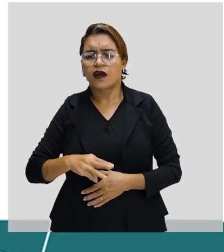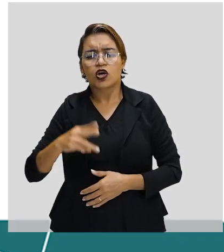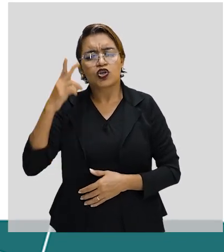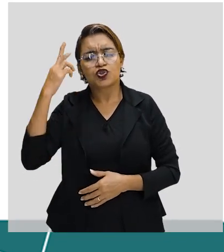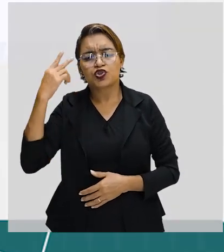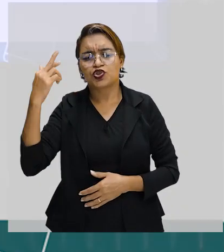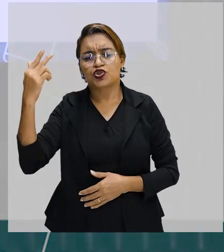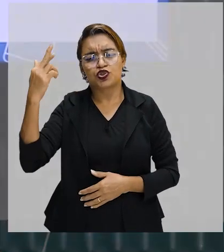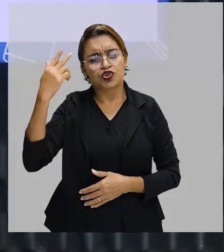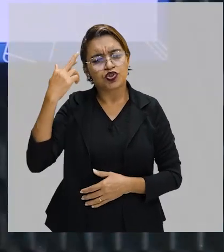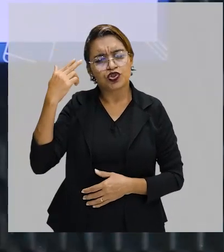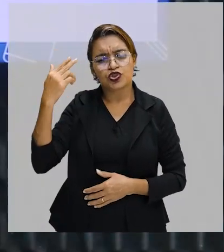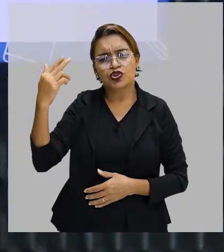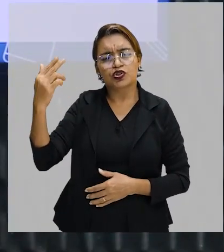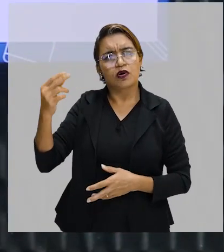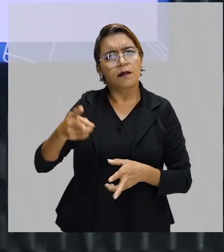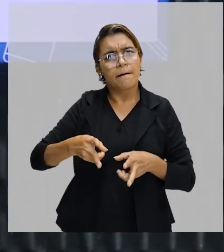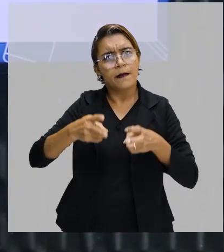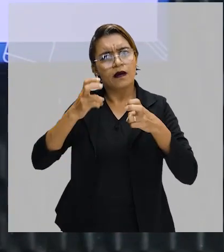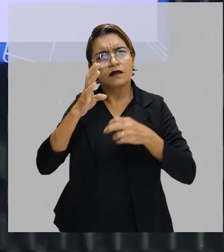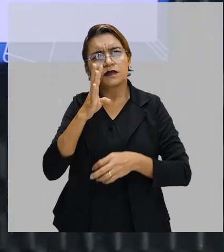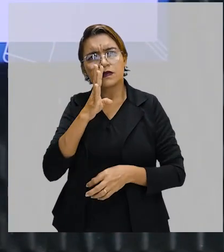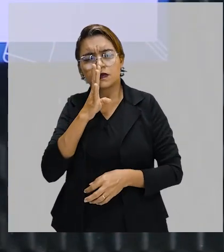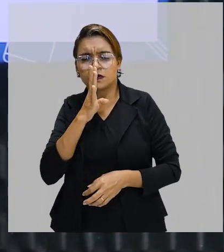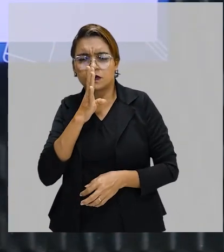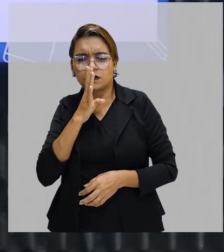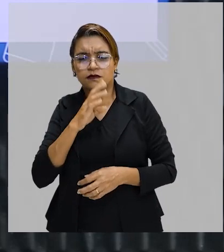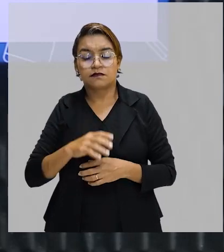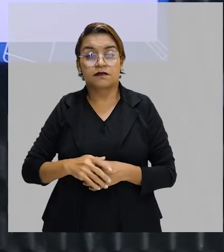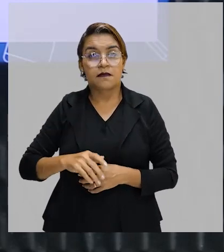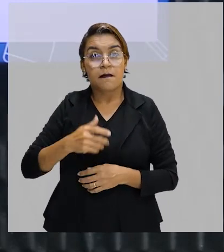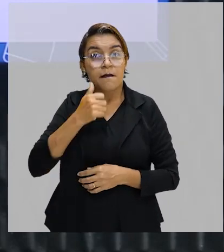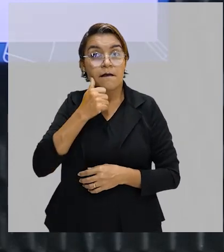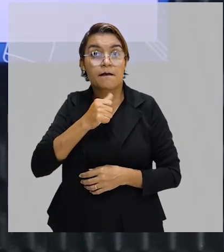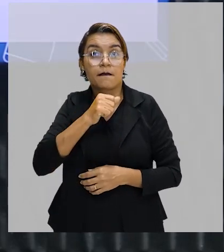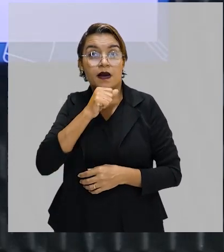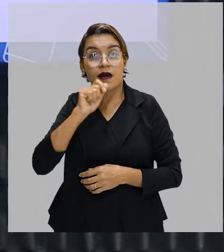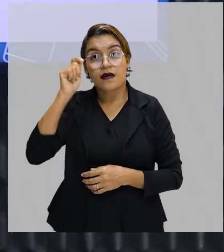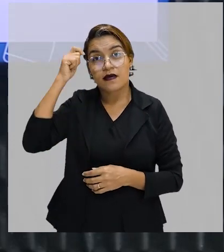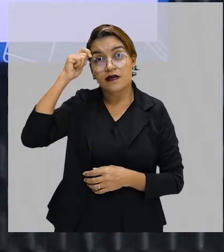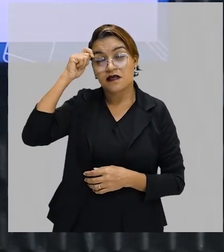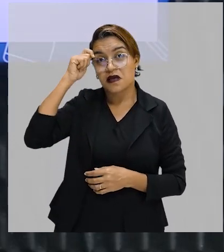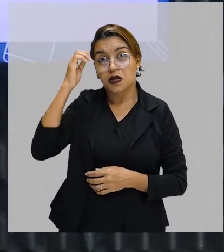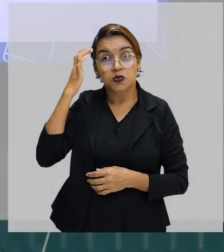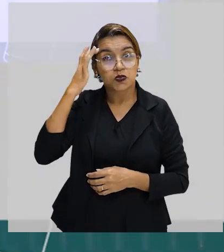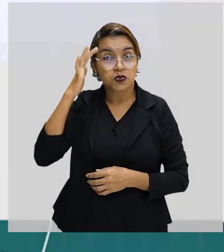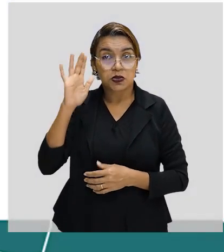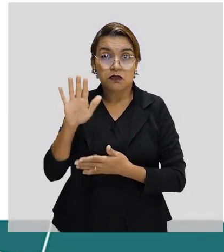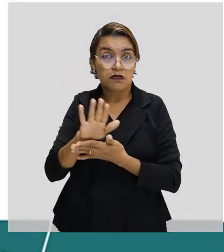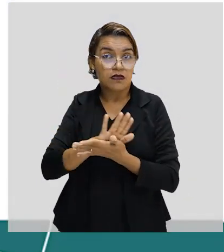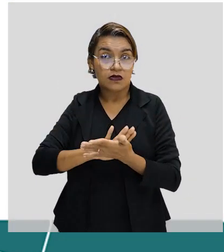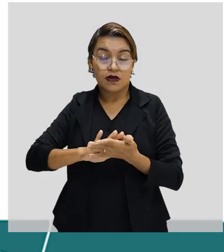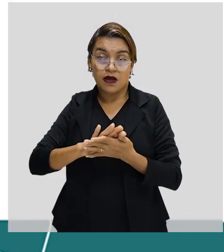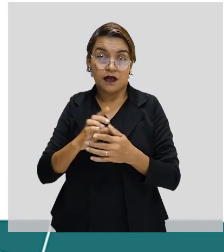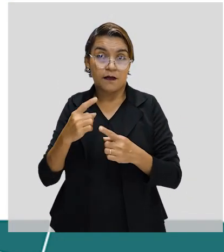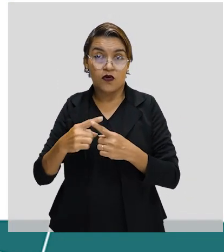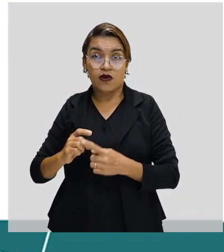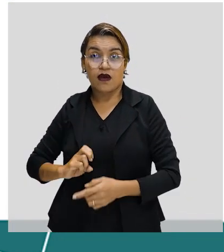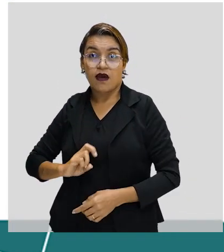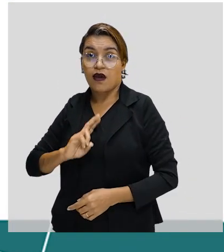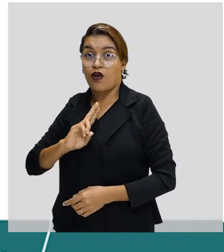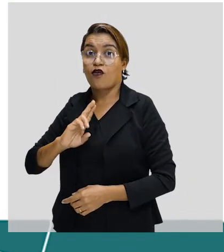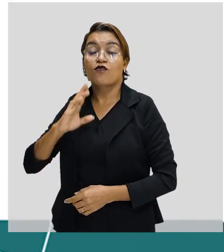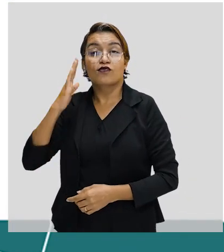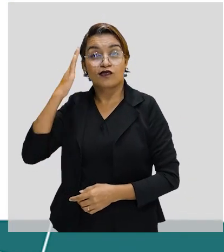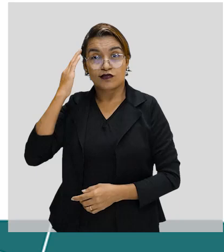mãe negra não sabe nada mas ai de quem sabe tudo como eu sei tudo mãe negra é assim que os meninos